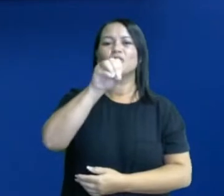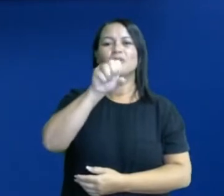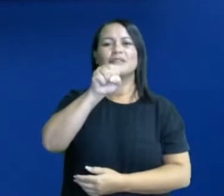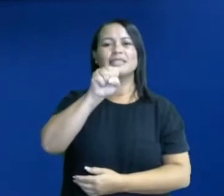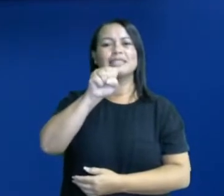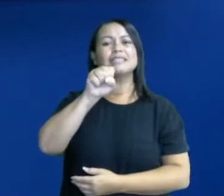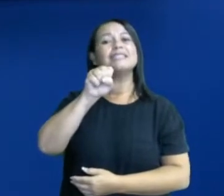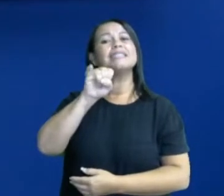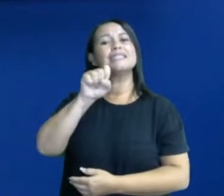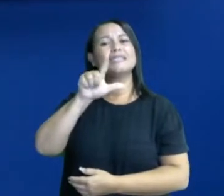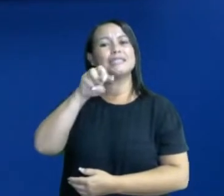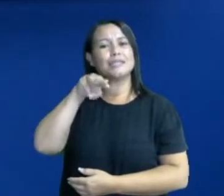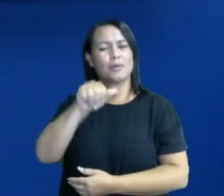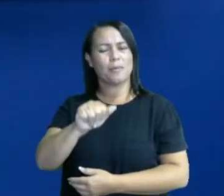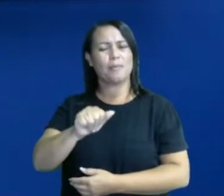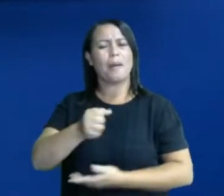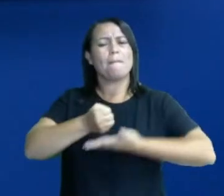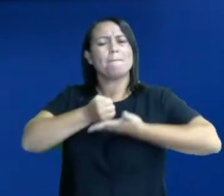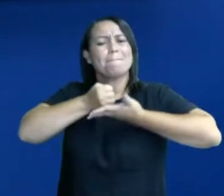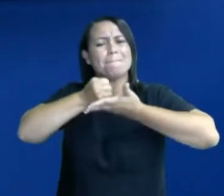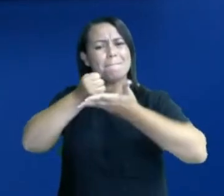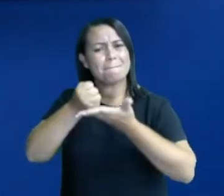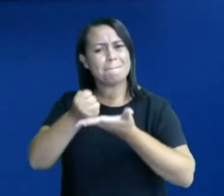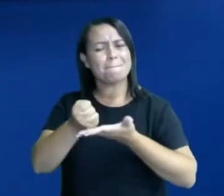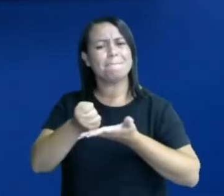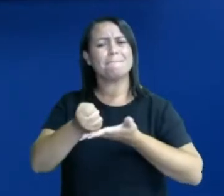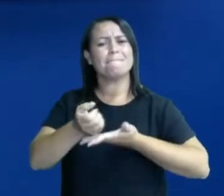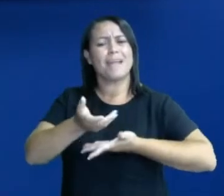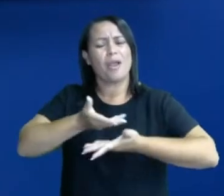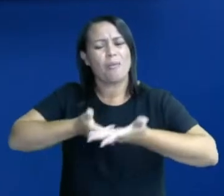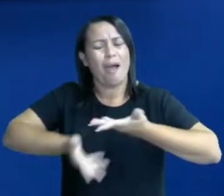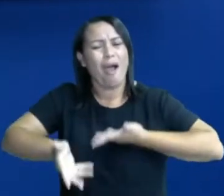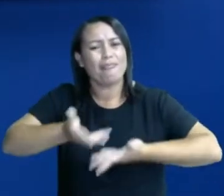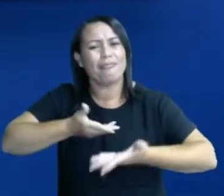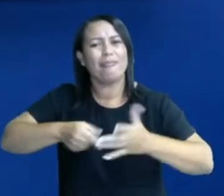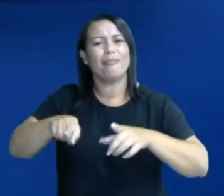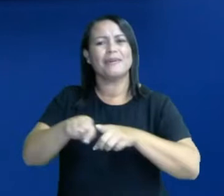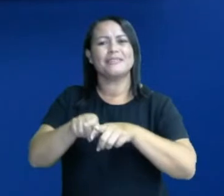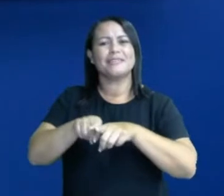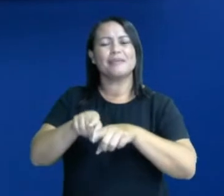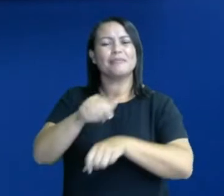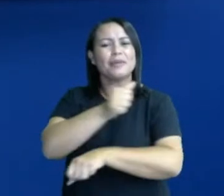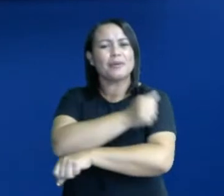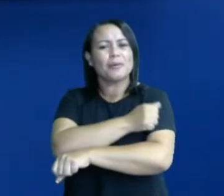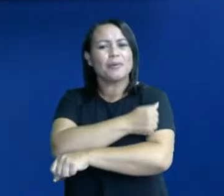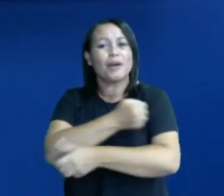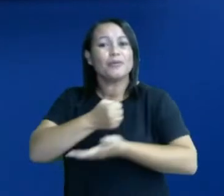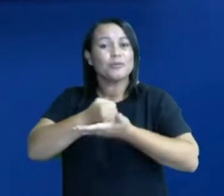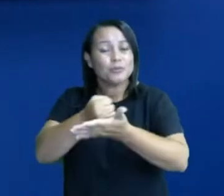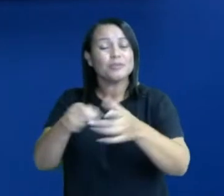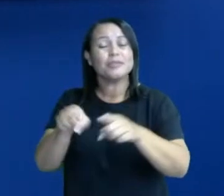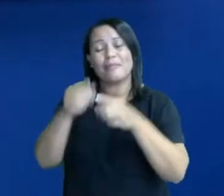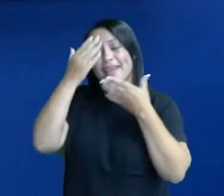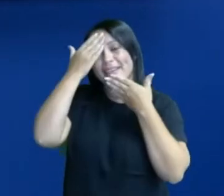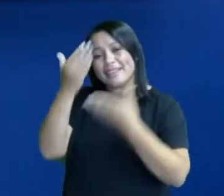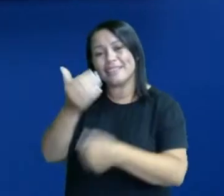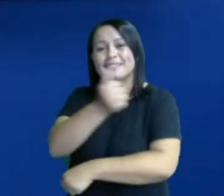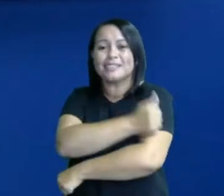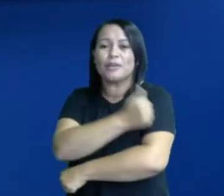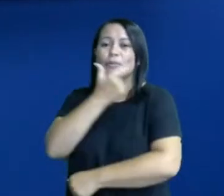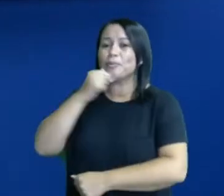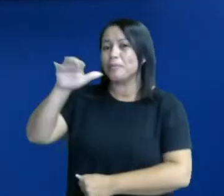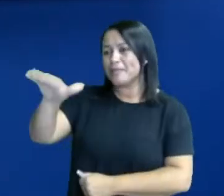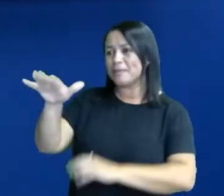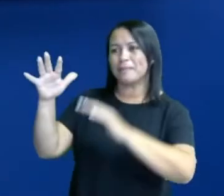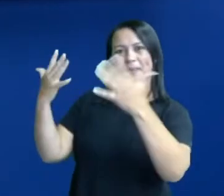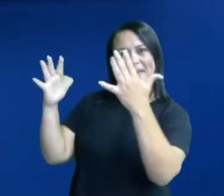pelo apoio e dedicação na hora da produção e da participação do aluno na aula. Agradecer ao aluno André Ângelo,